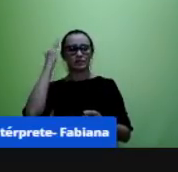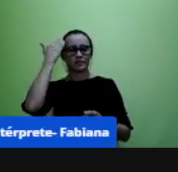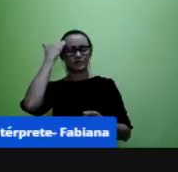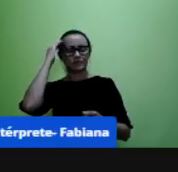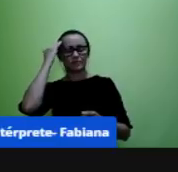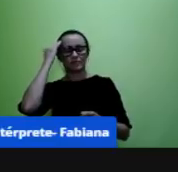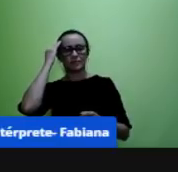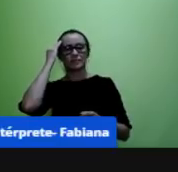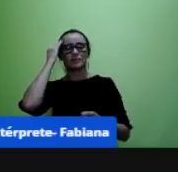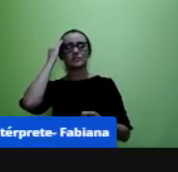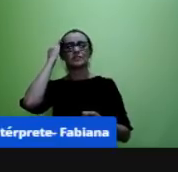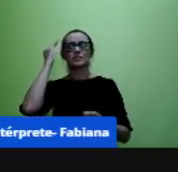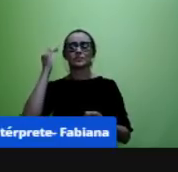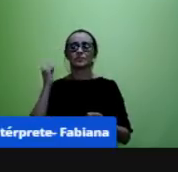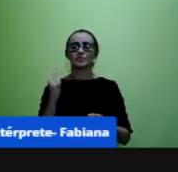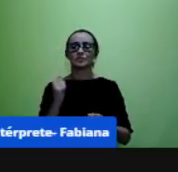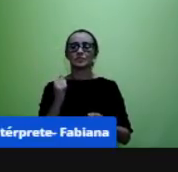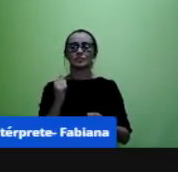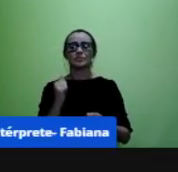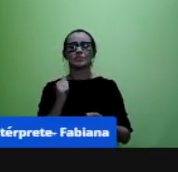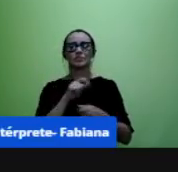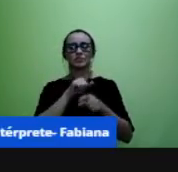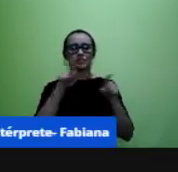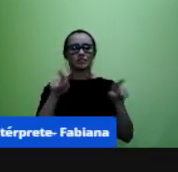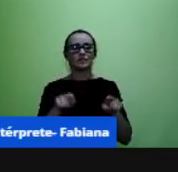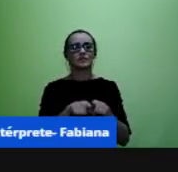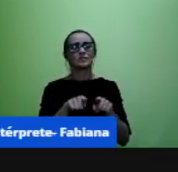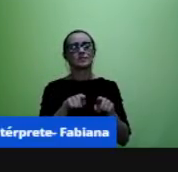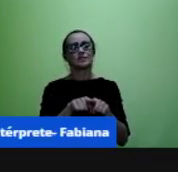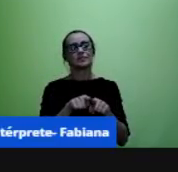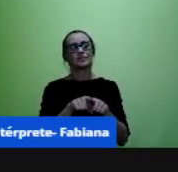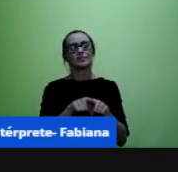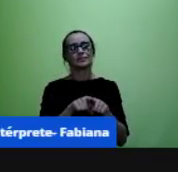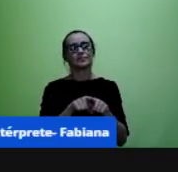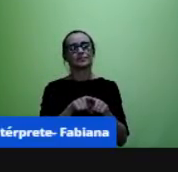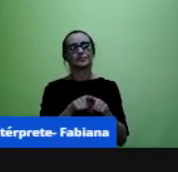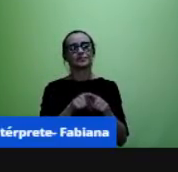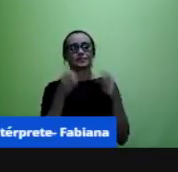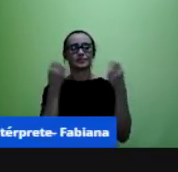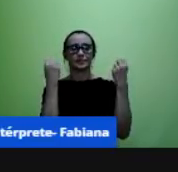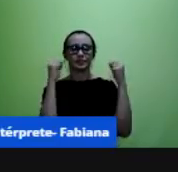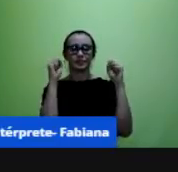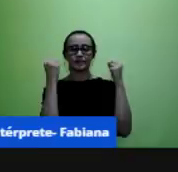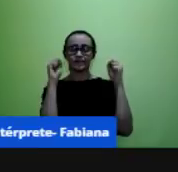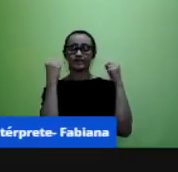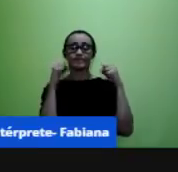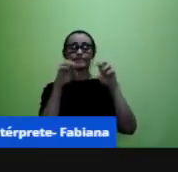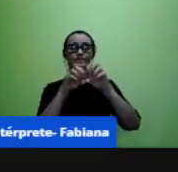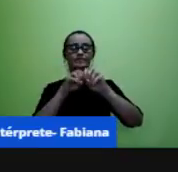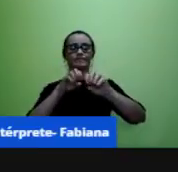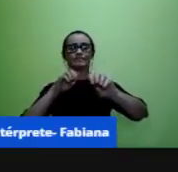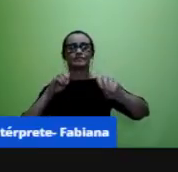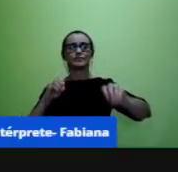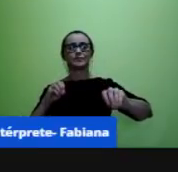essa questão da educação física no contexto remoto, eu separei das